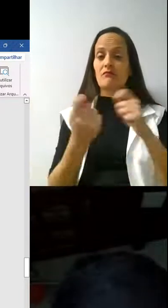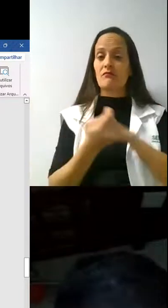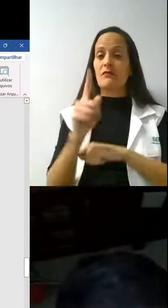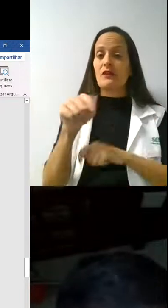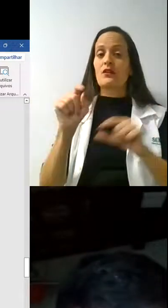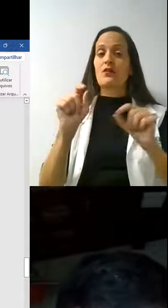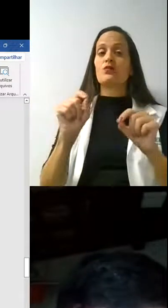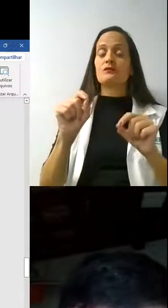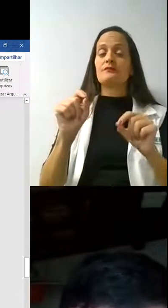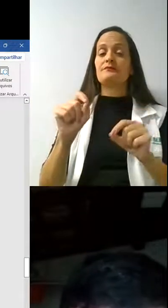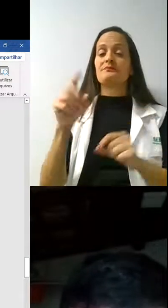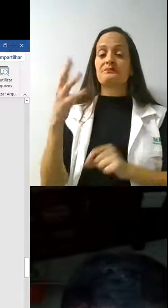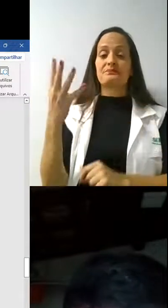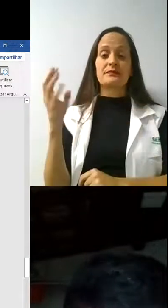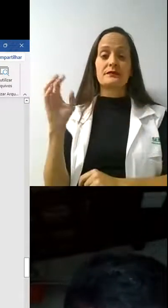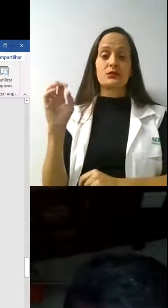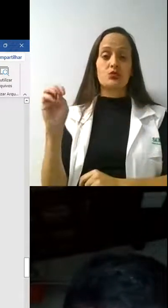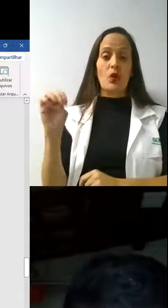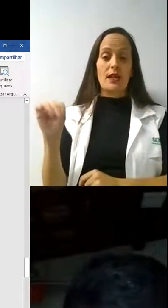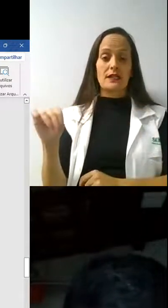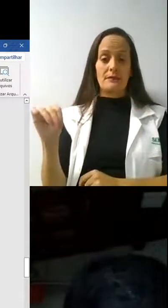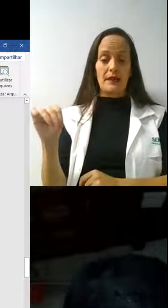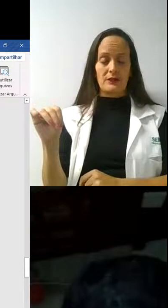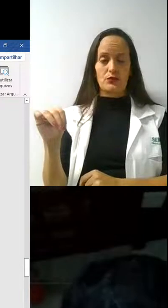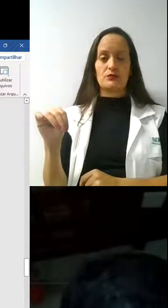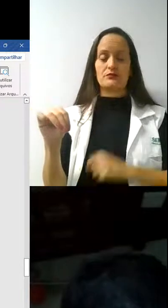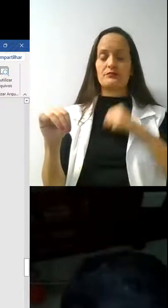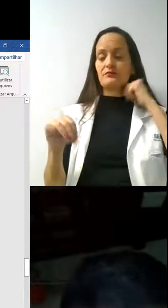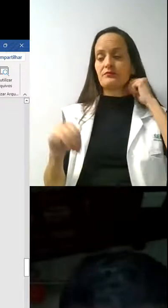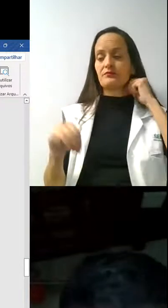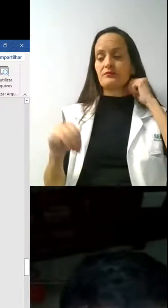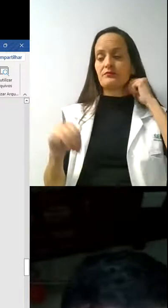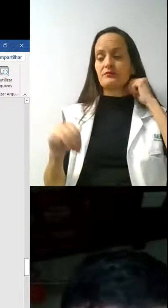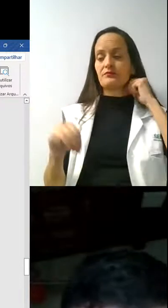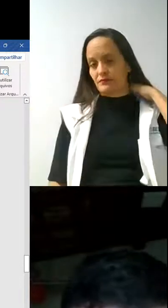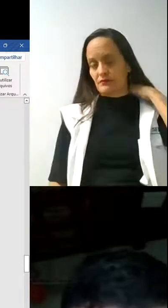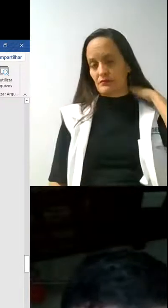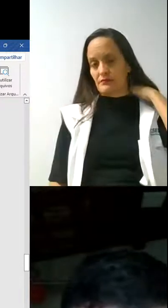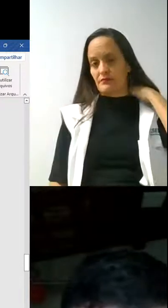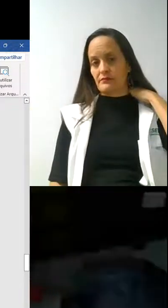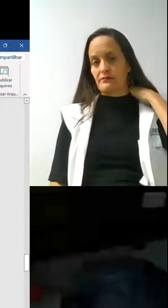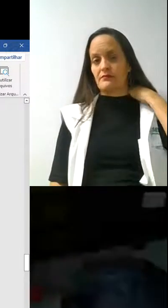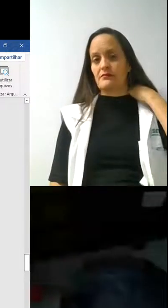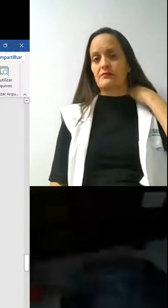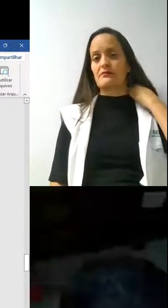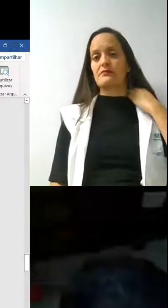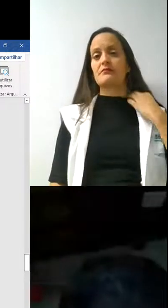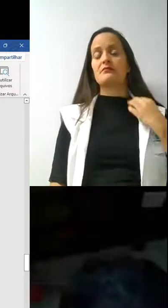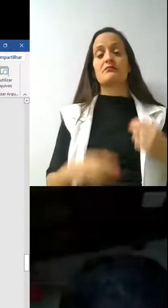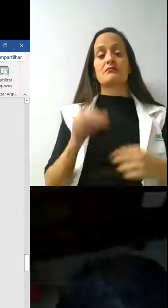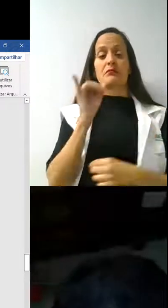metros. Vamos situar aqui no desenho, né? Então, aqui, por exemplo,